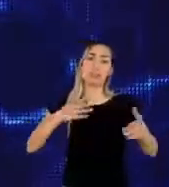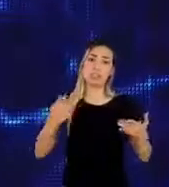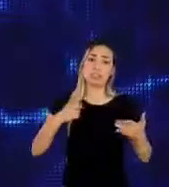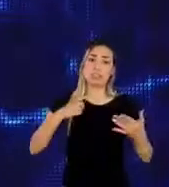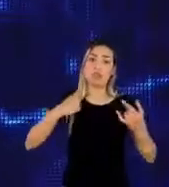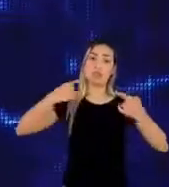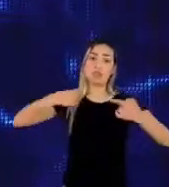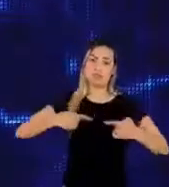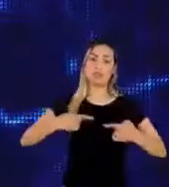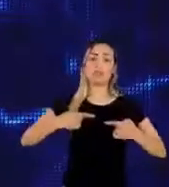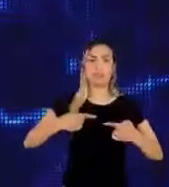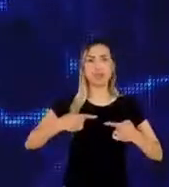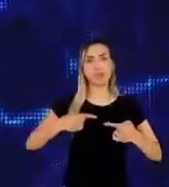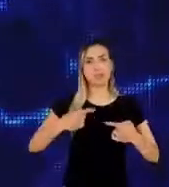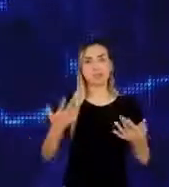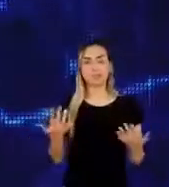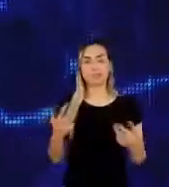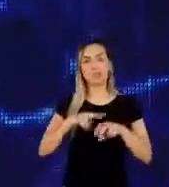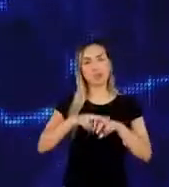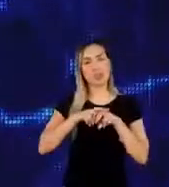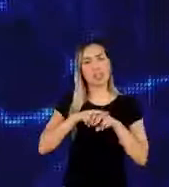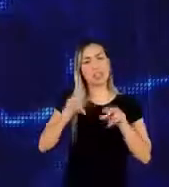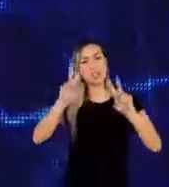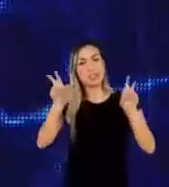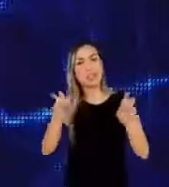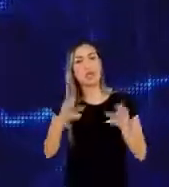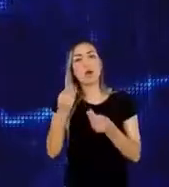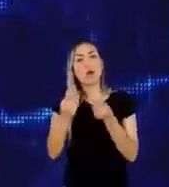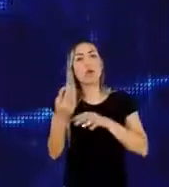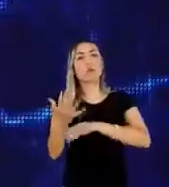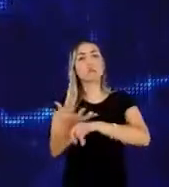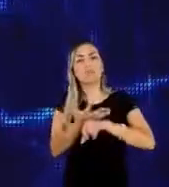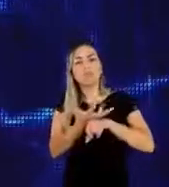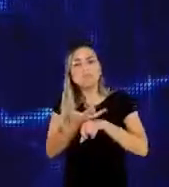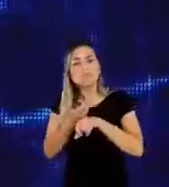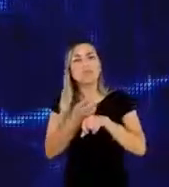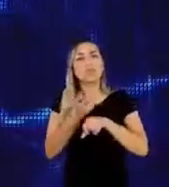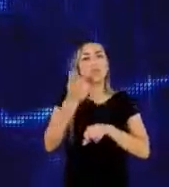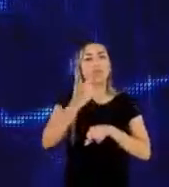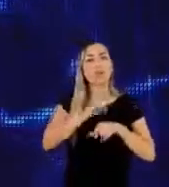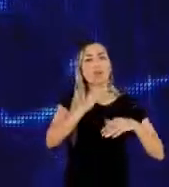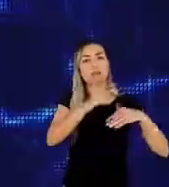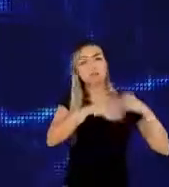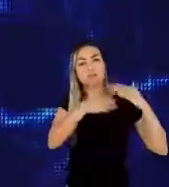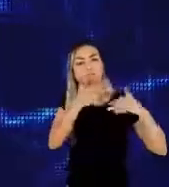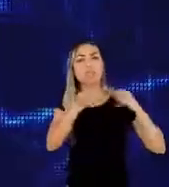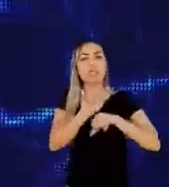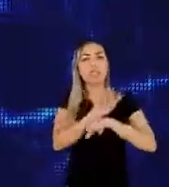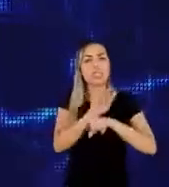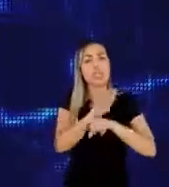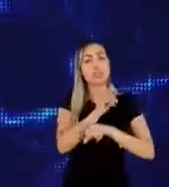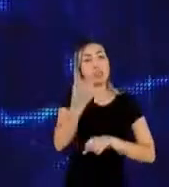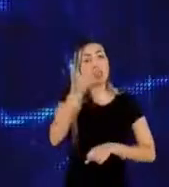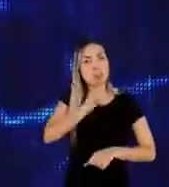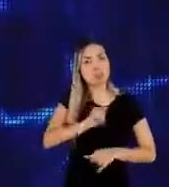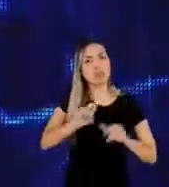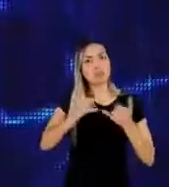aqui o tema de modernização, tecnologia e de inovação, para que a gente consiga garantir o suprimento de